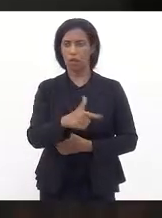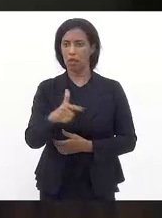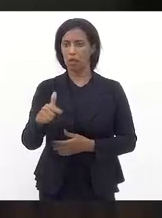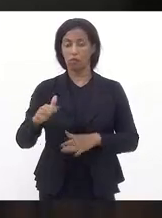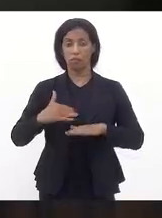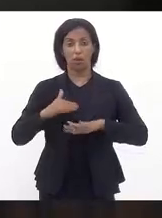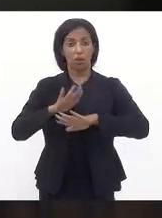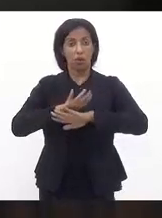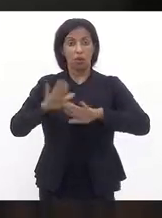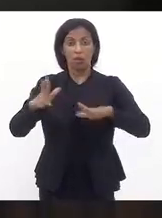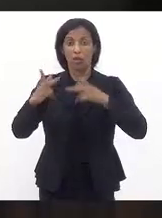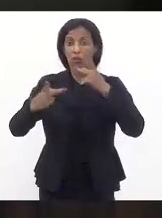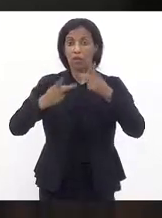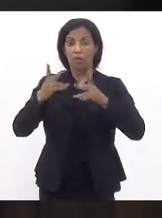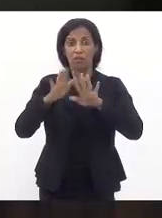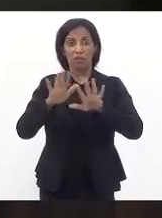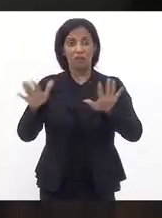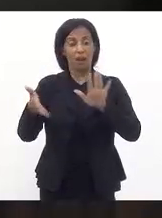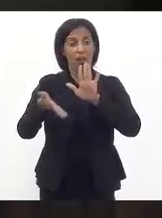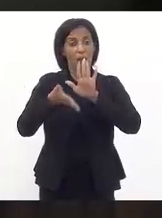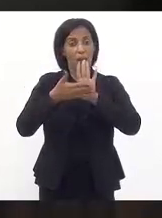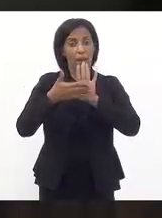nem consegui